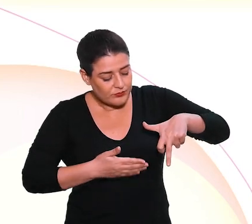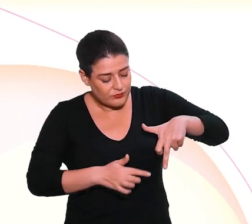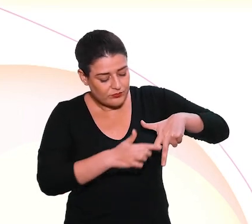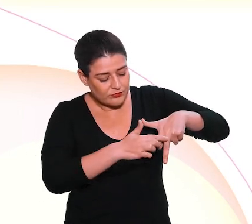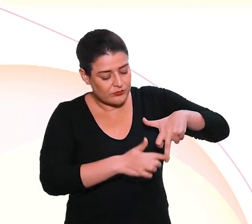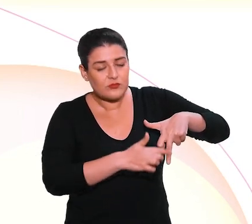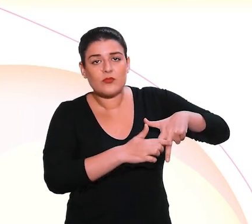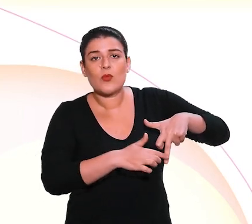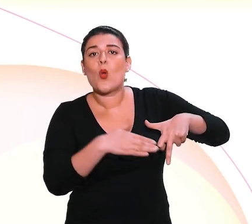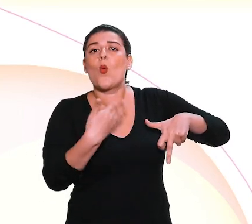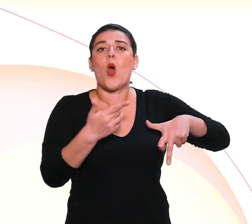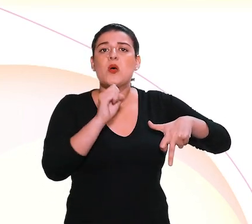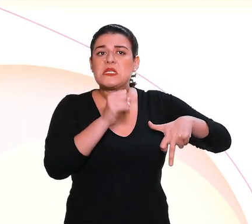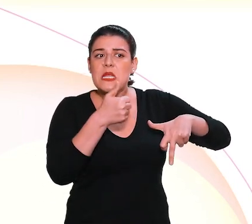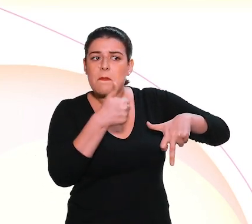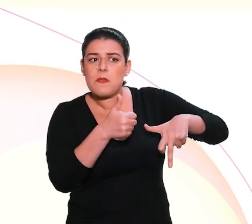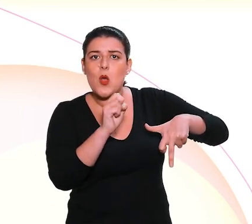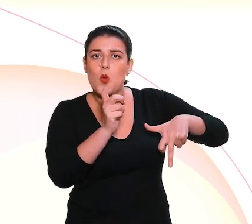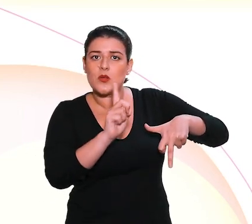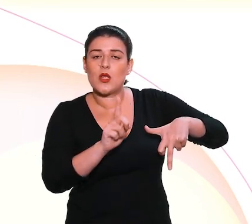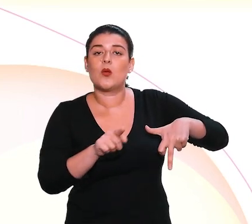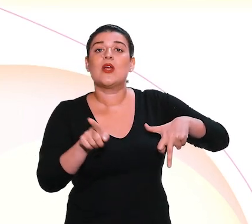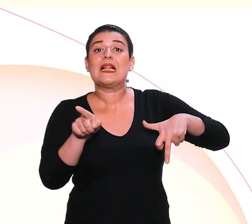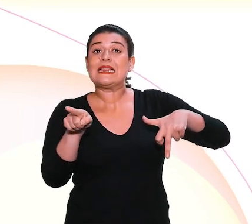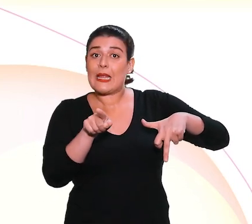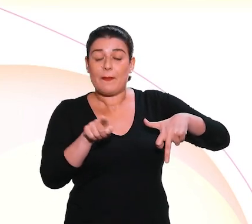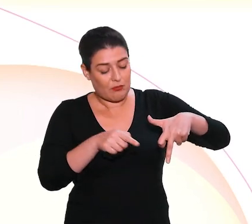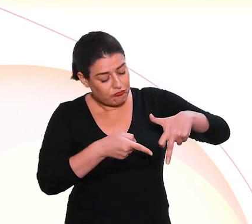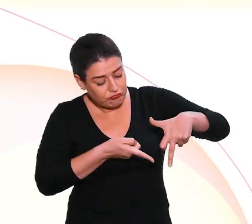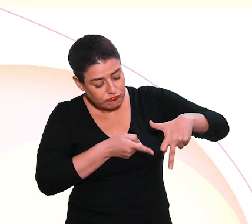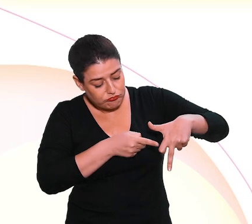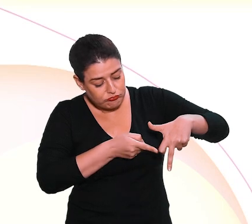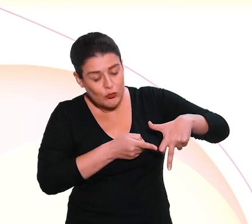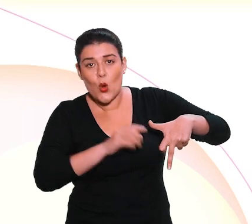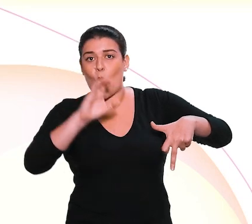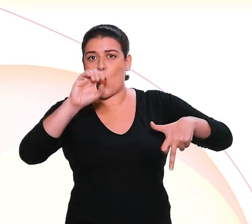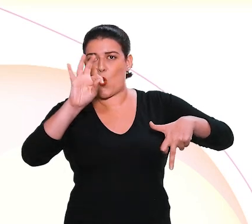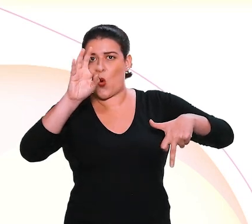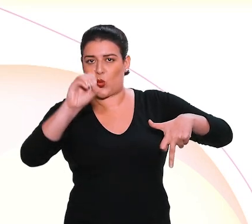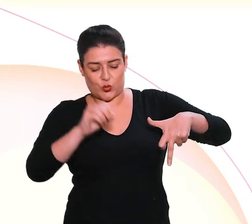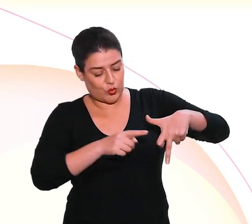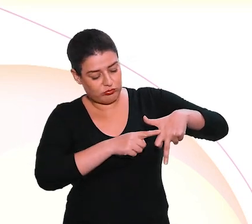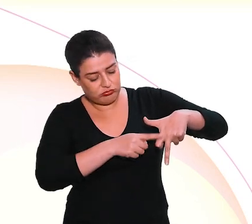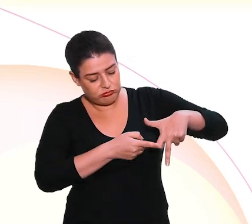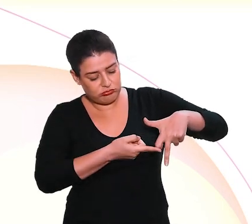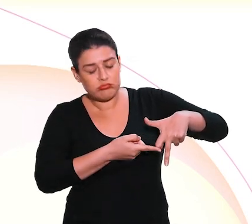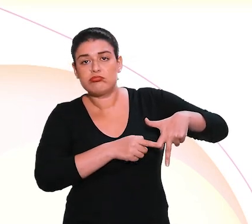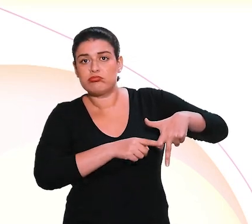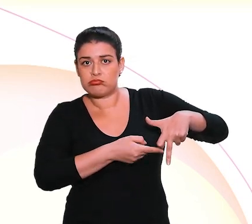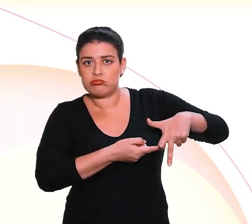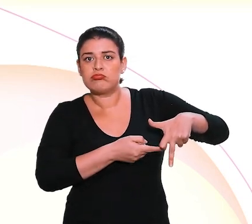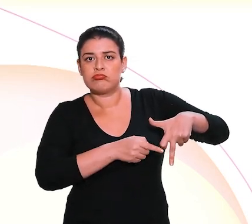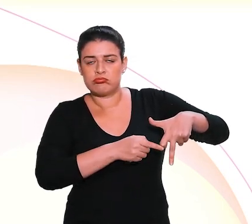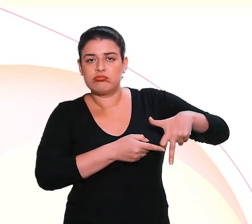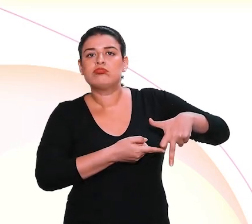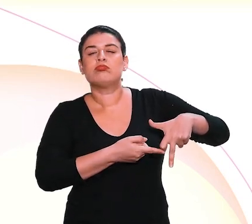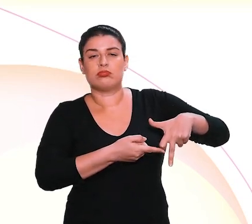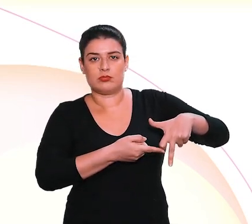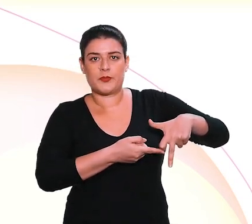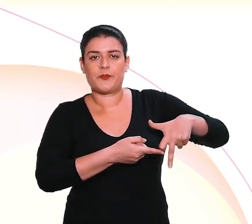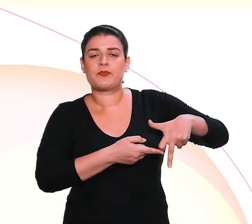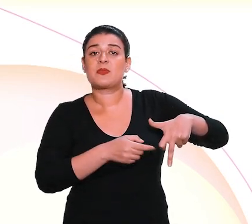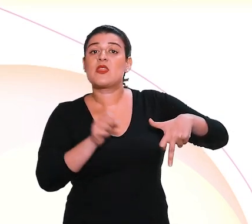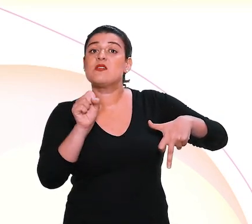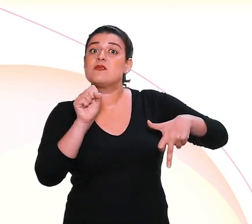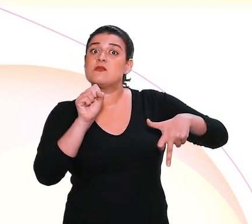a amputação, o próprio coto de amputação, que faz parte do membro residual, membro que sofreu amputação,